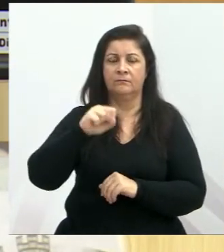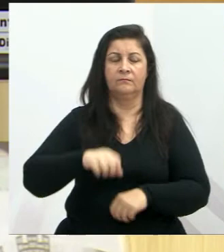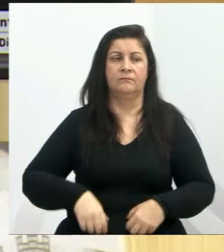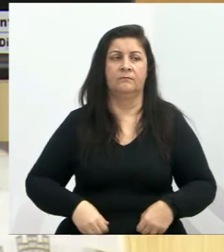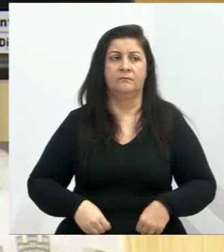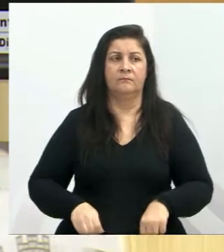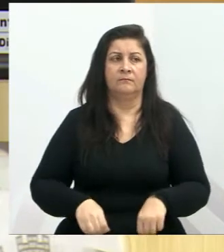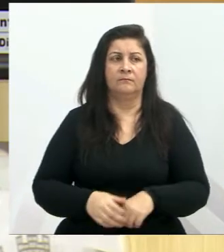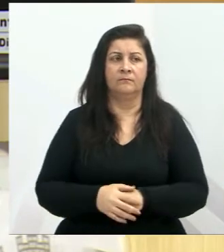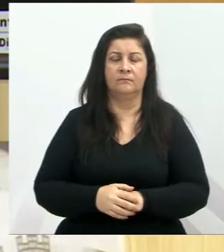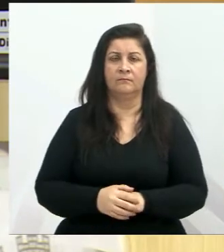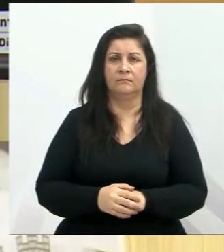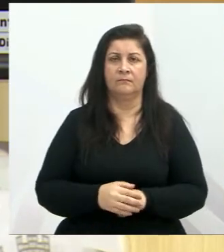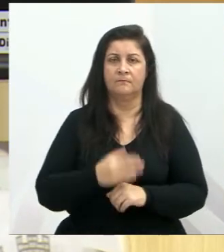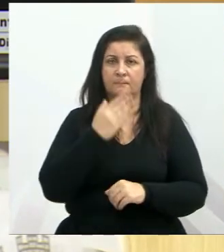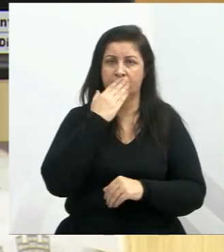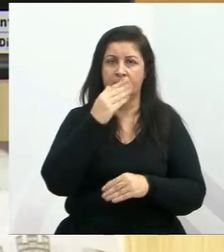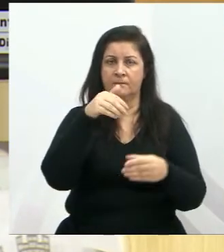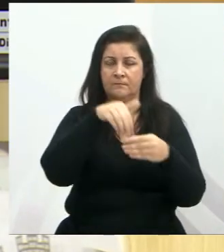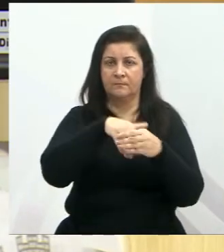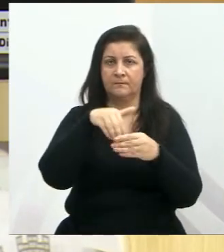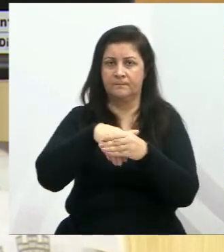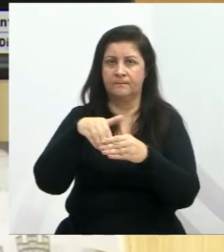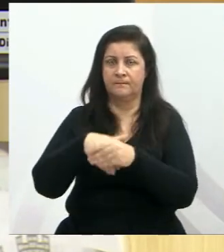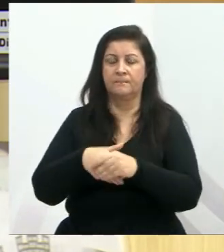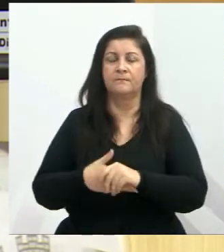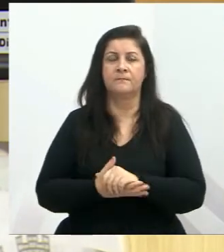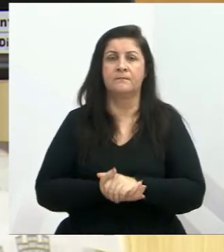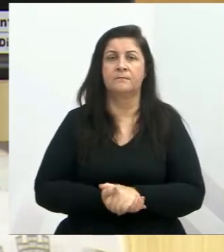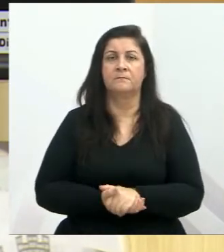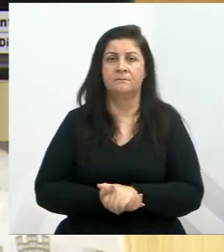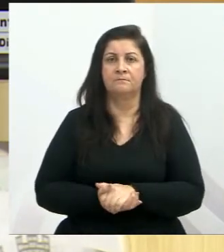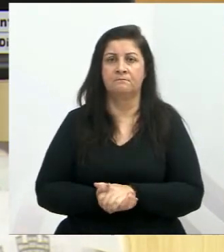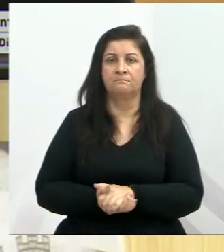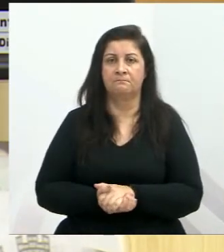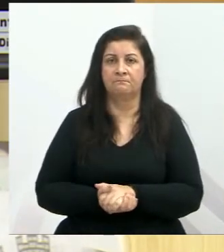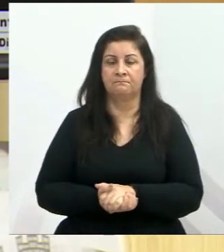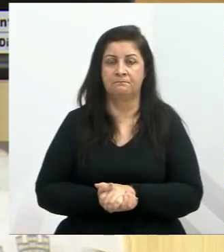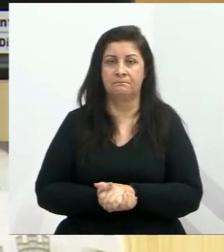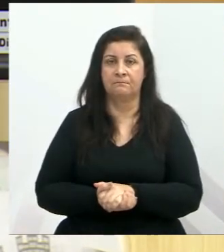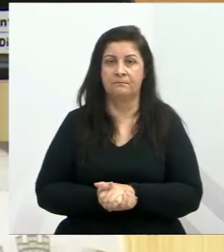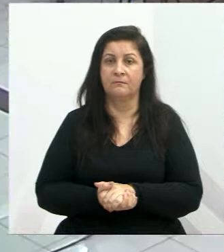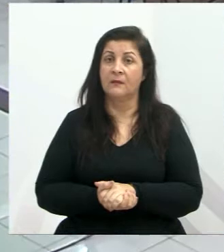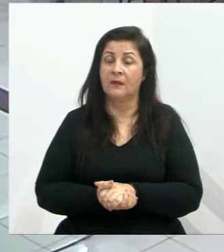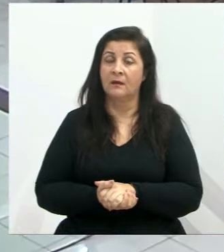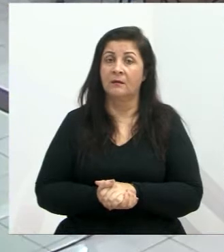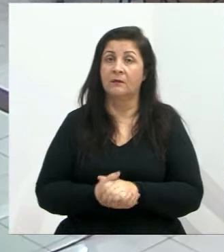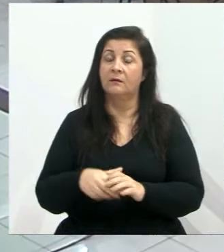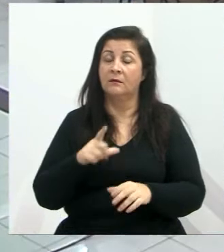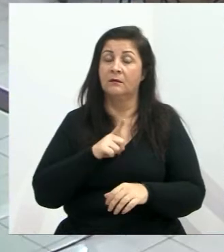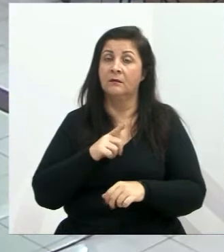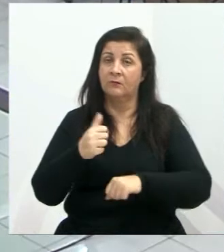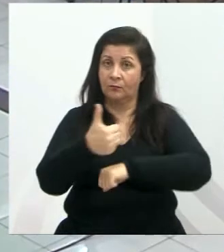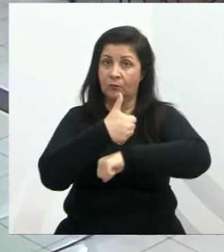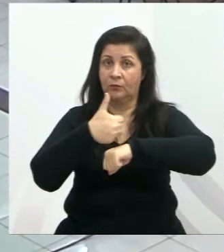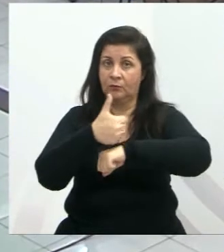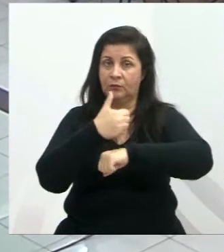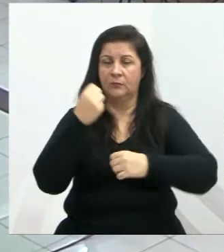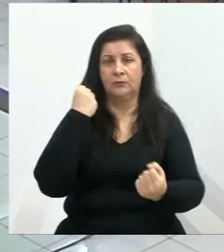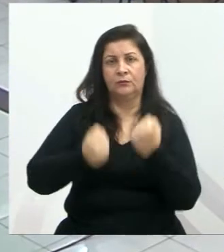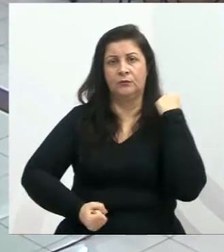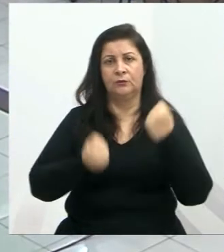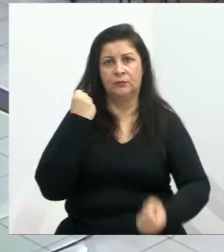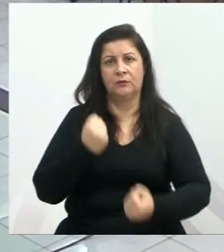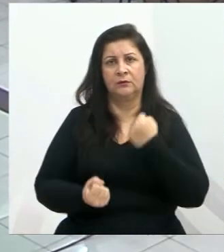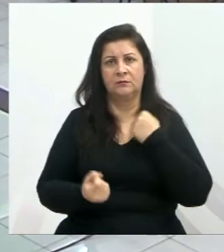presidente, foi solicitada a votação do requerimento. Senhor presidente, eu recebi alguns profissionais da área de educação física e